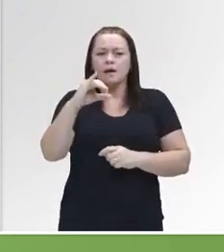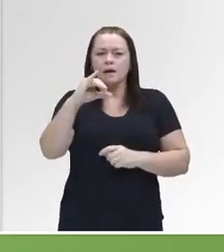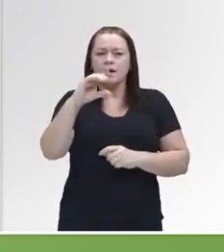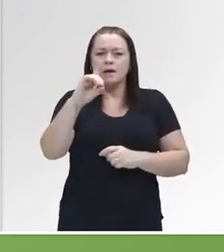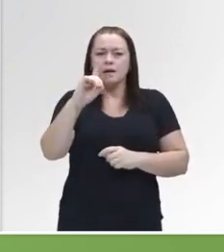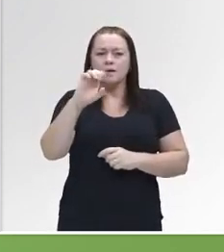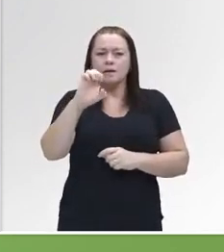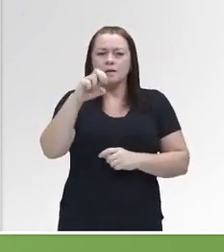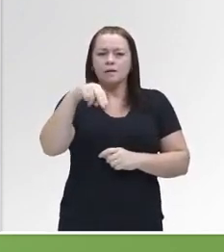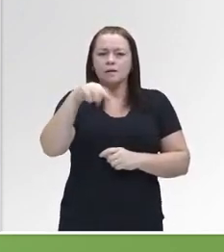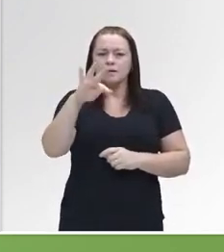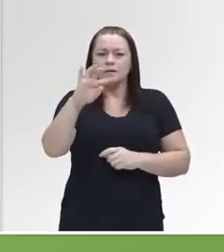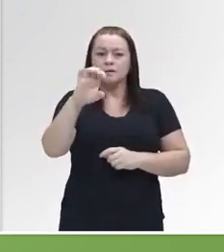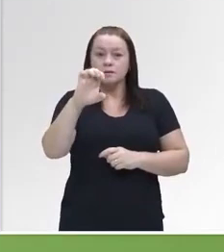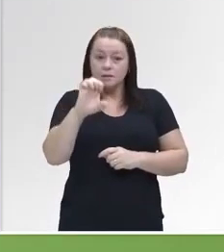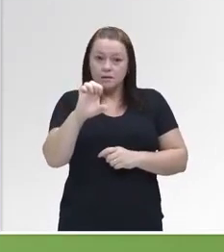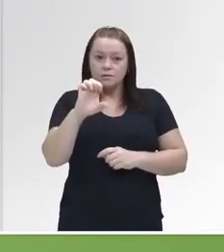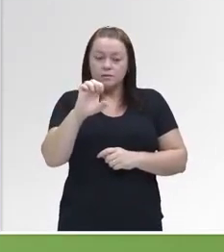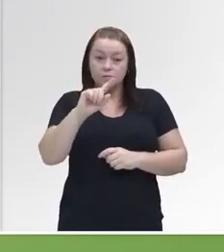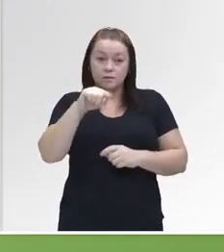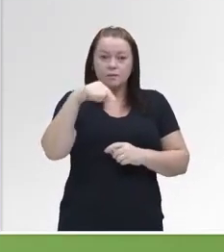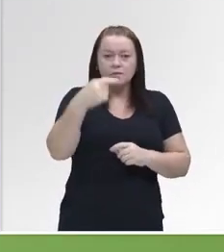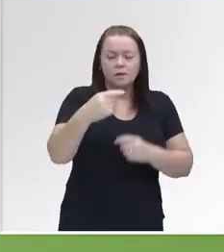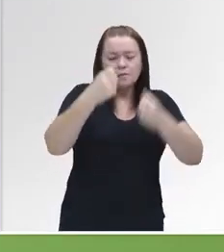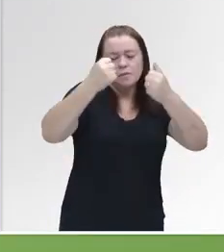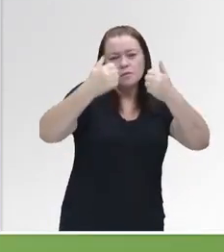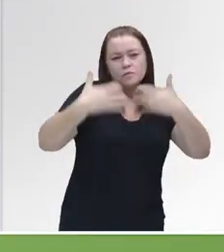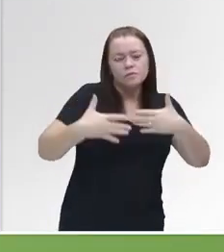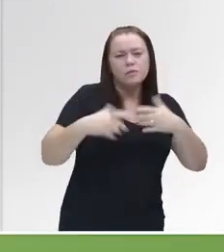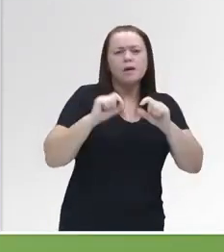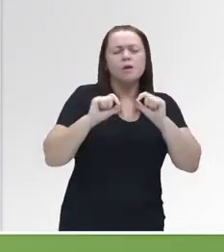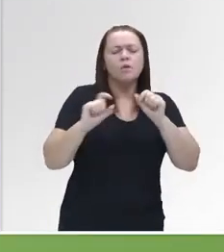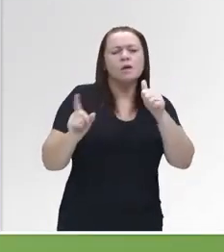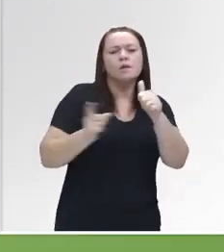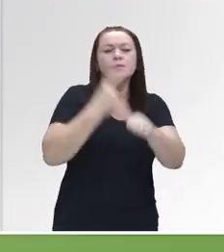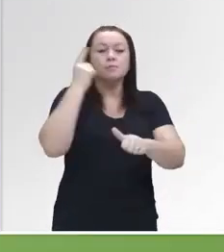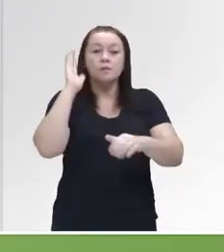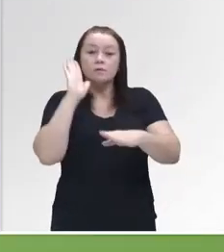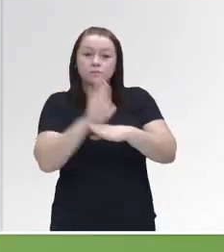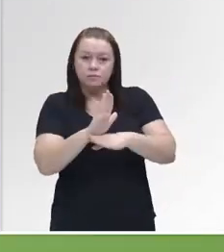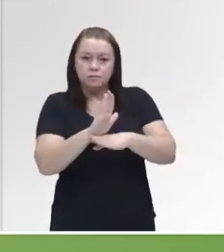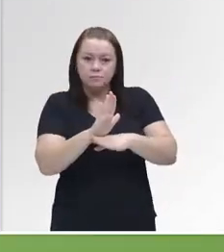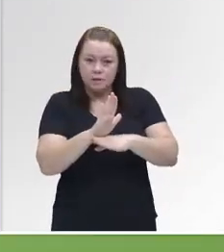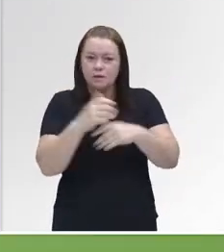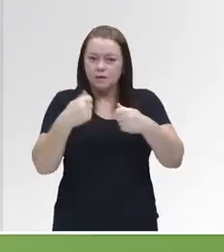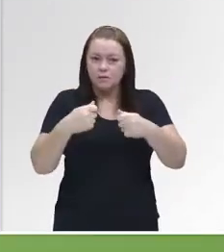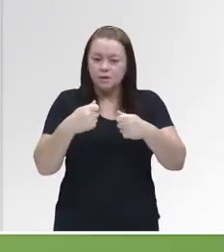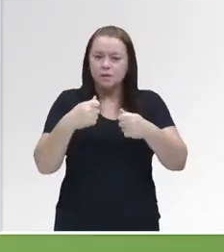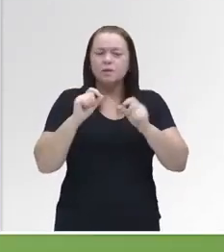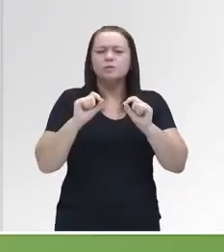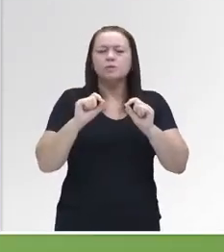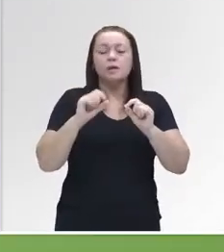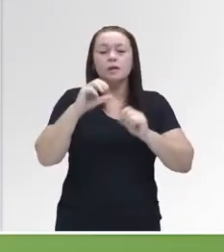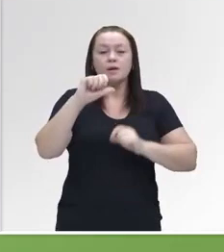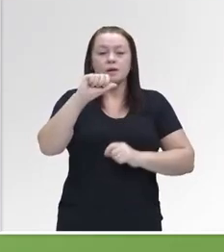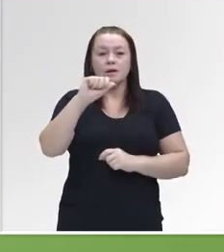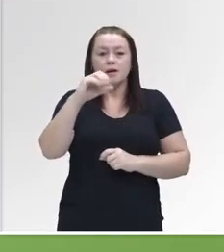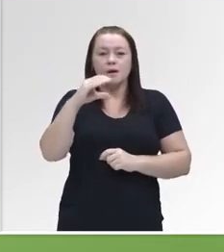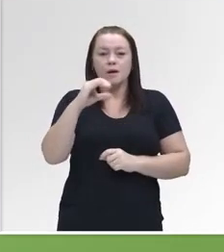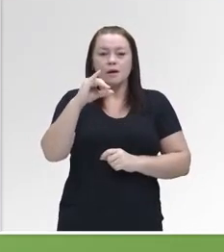nós entrarmos em primeiros socorros, eu preciso conversar com vocês o que é um acidente. E